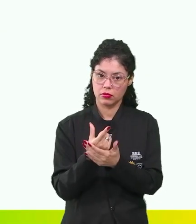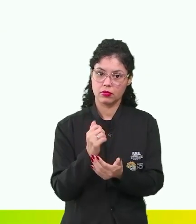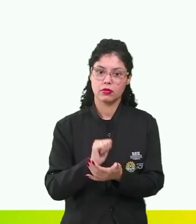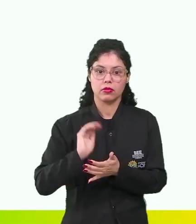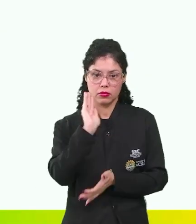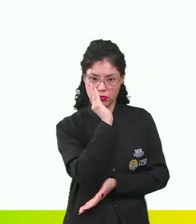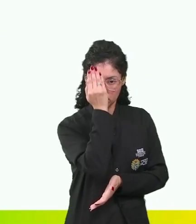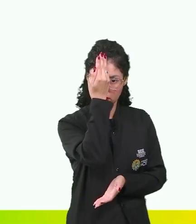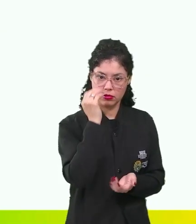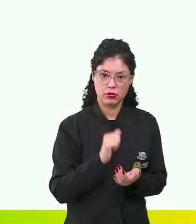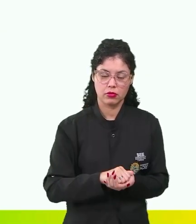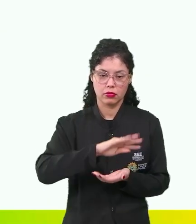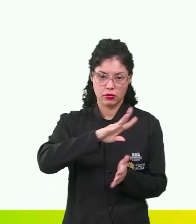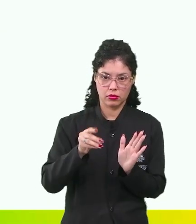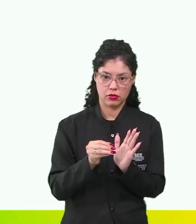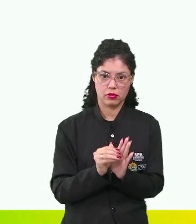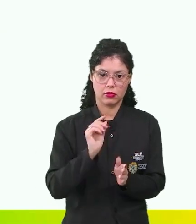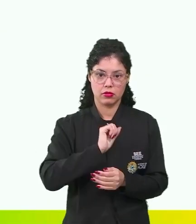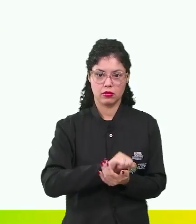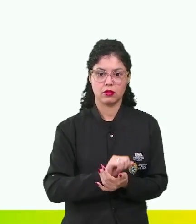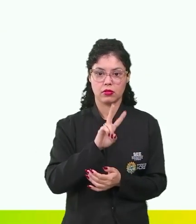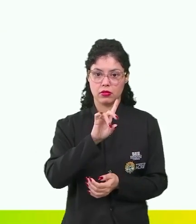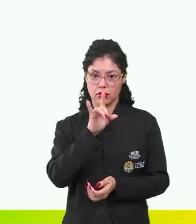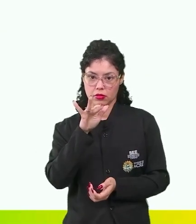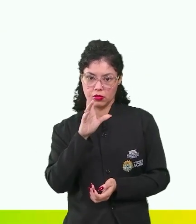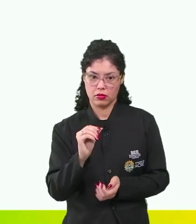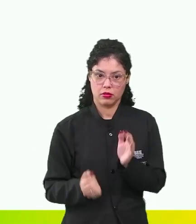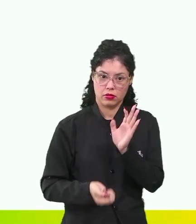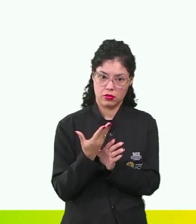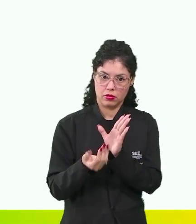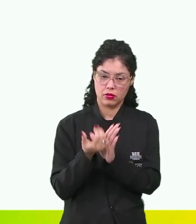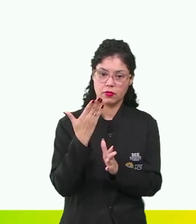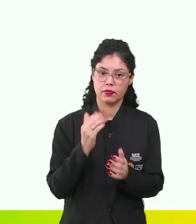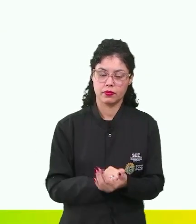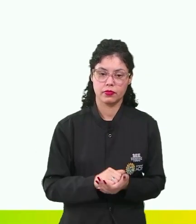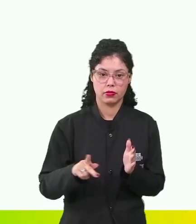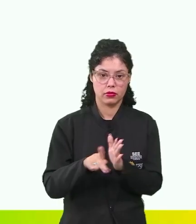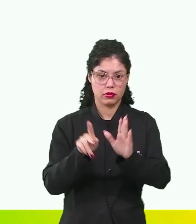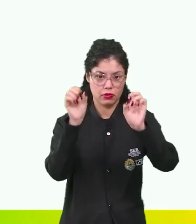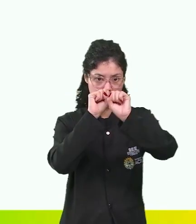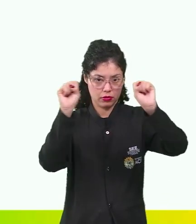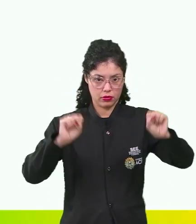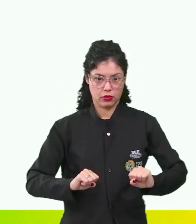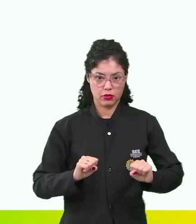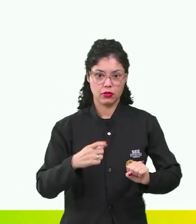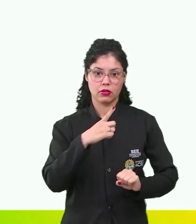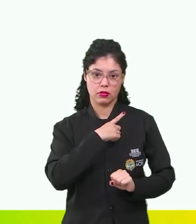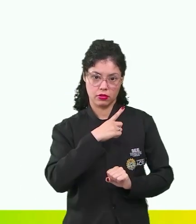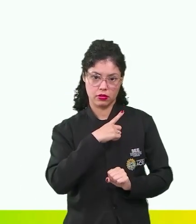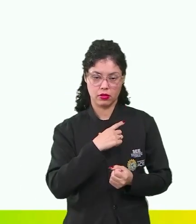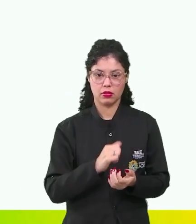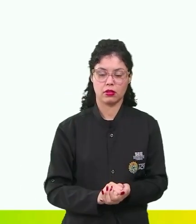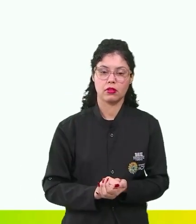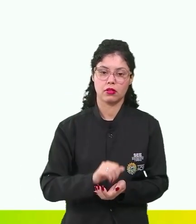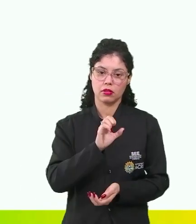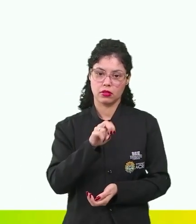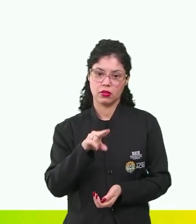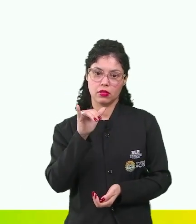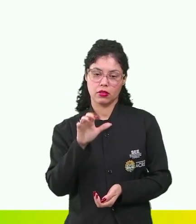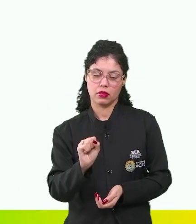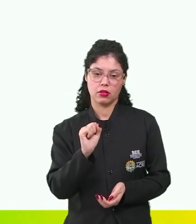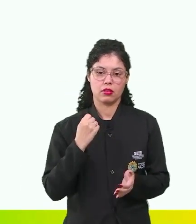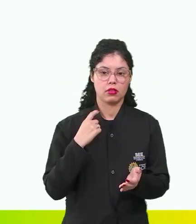que busca falsamente preencher um vazio existencial e a uma dependência do sistema